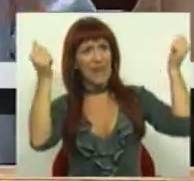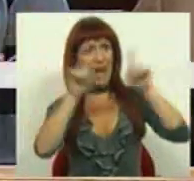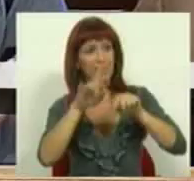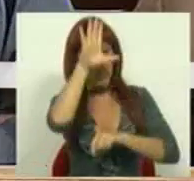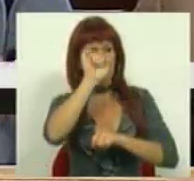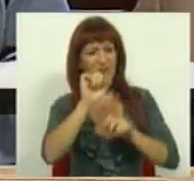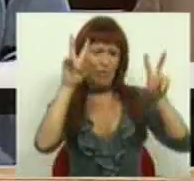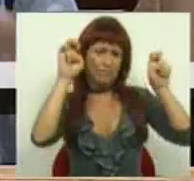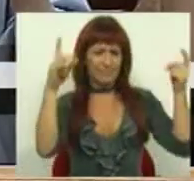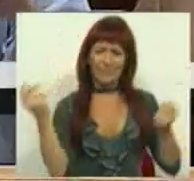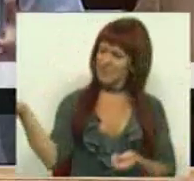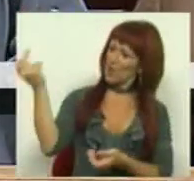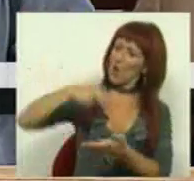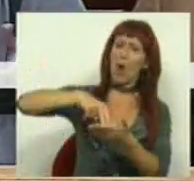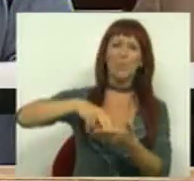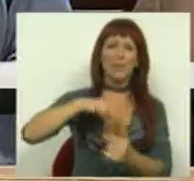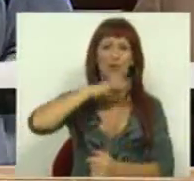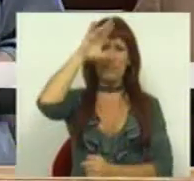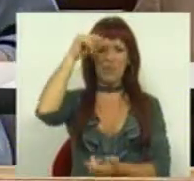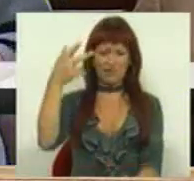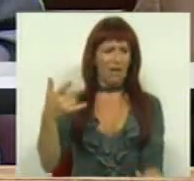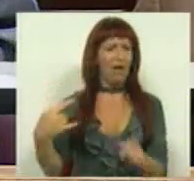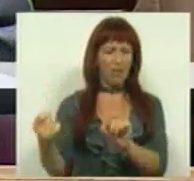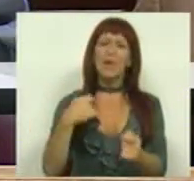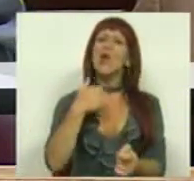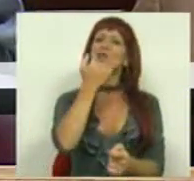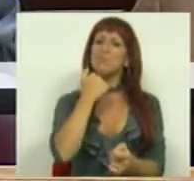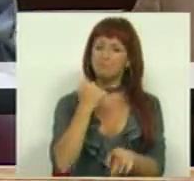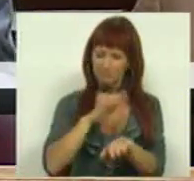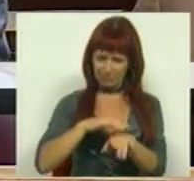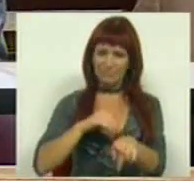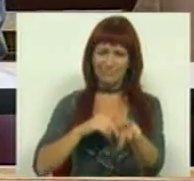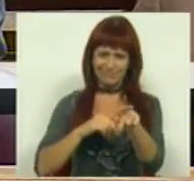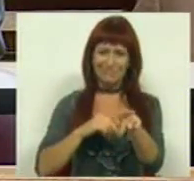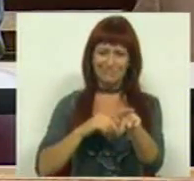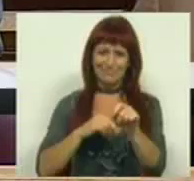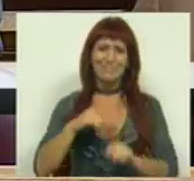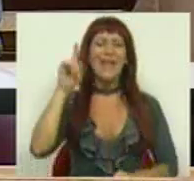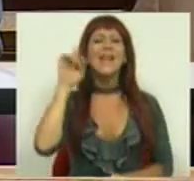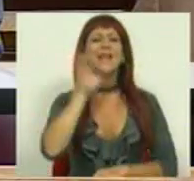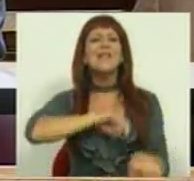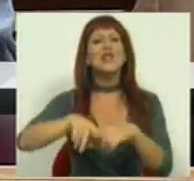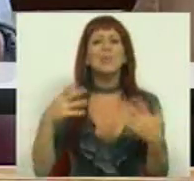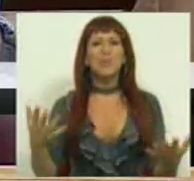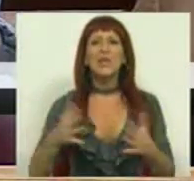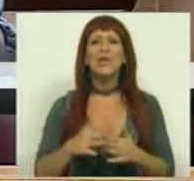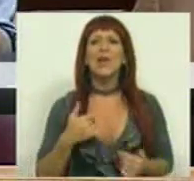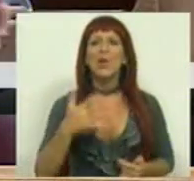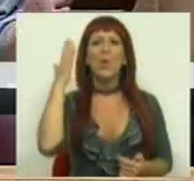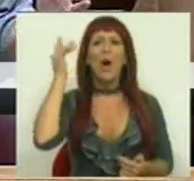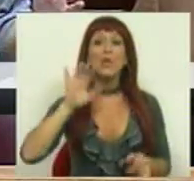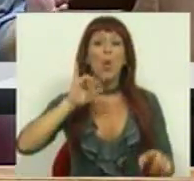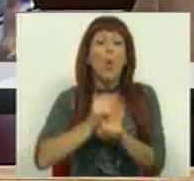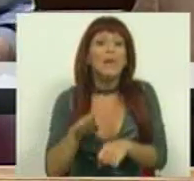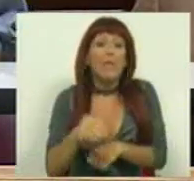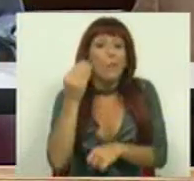Governo e eis que o Sr. Ministro se materializou neste debate e estamos satisfeitos. Senhoras e senhores deputados, eu creio que não há